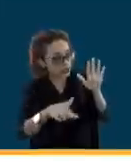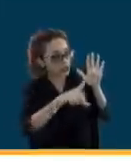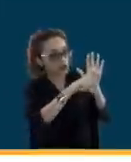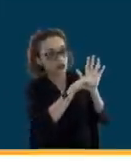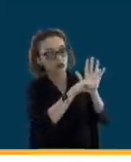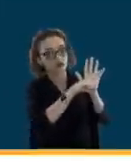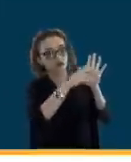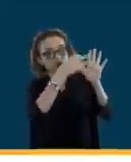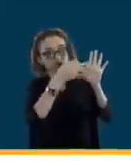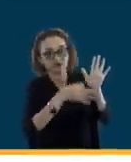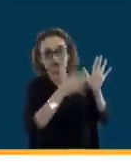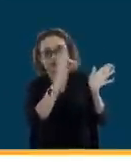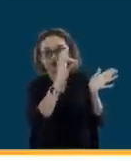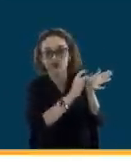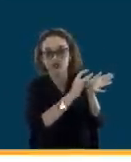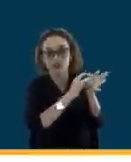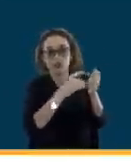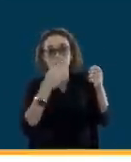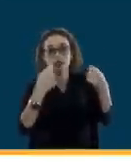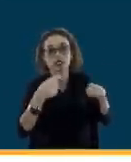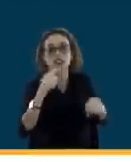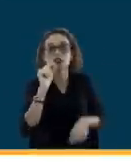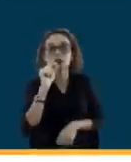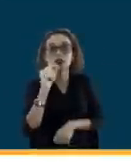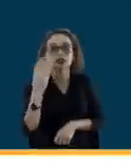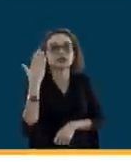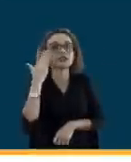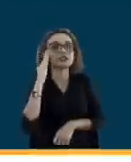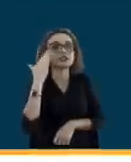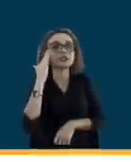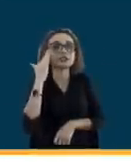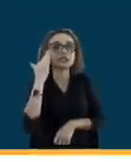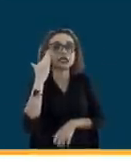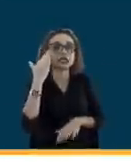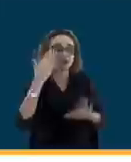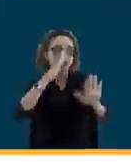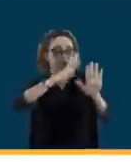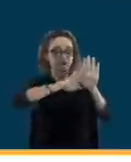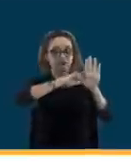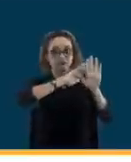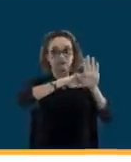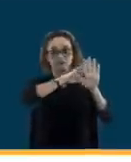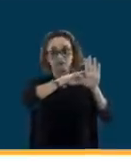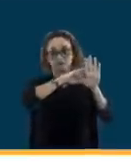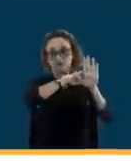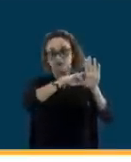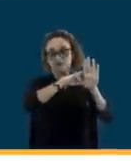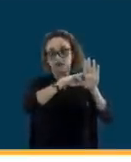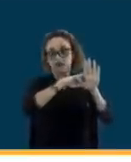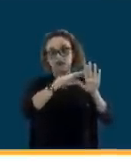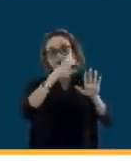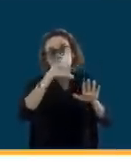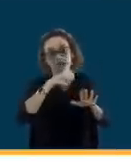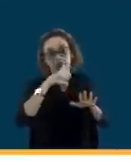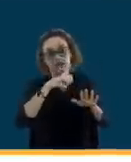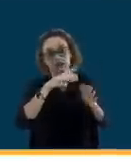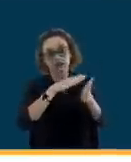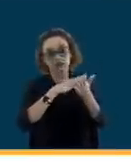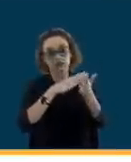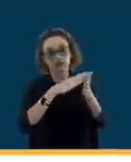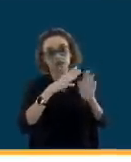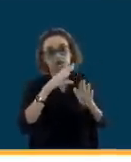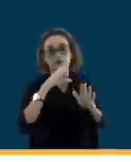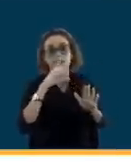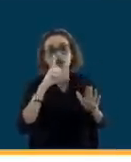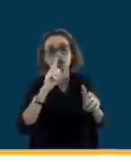que entender os princípios por trás da lei. E há alguns sim, princípios que são muito valiosos, né? O primeiro deles